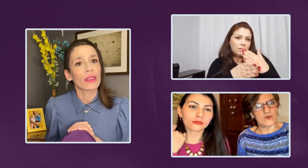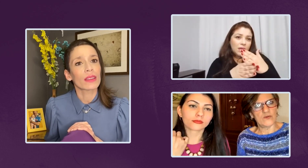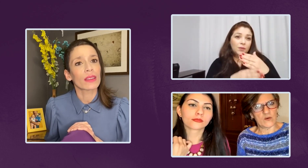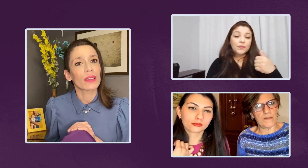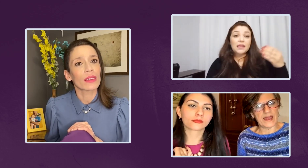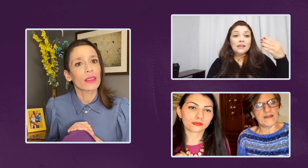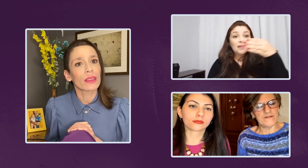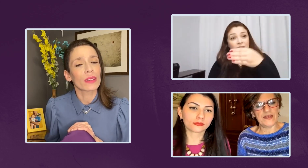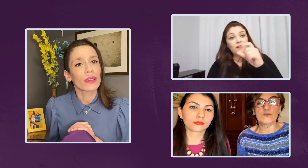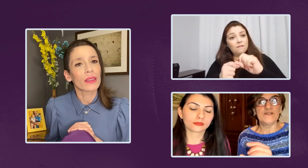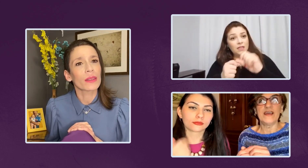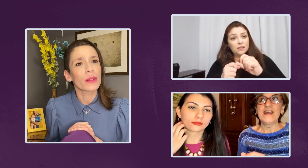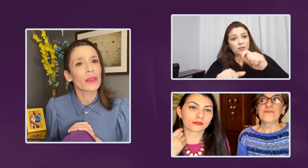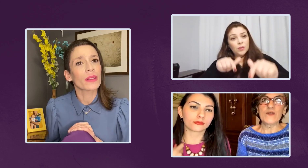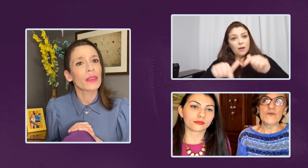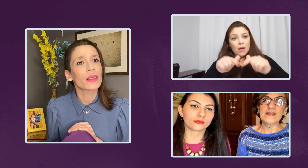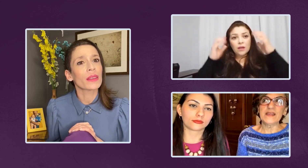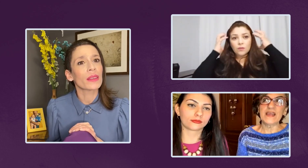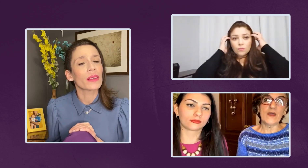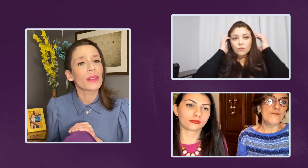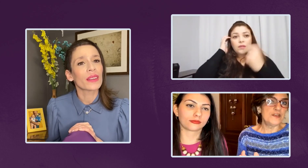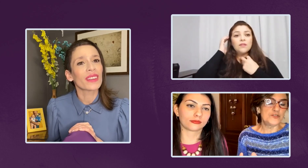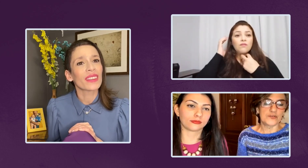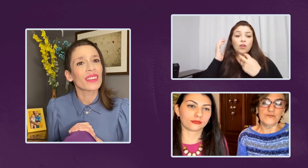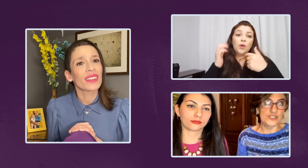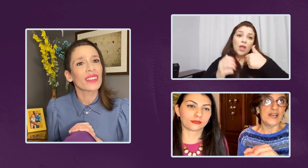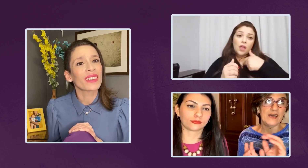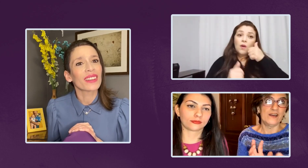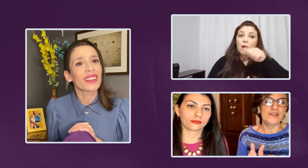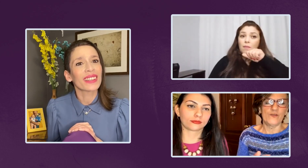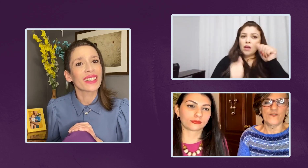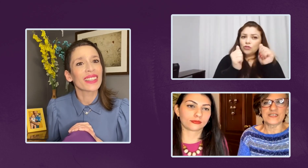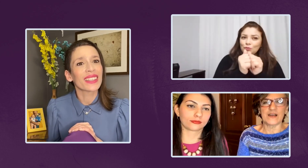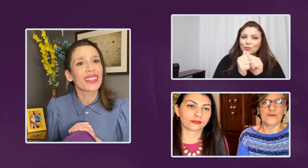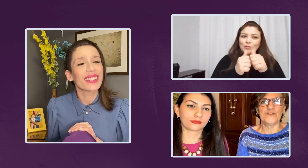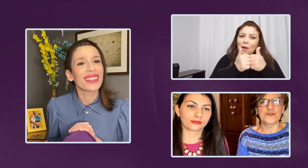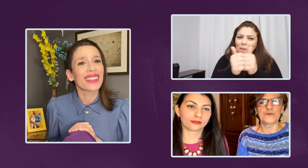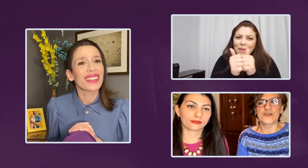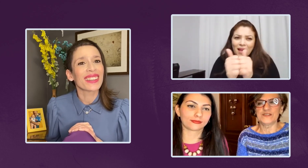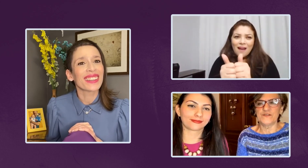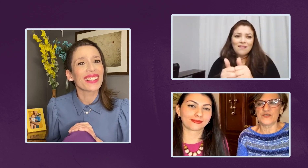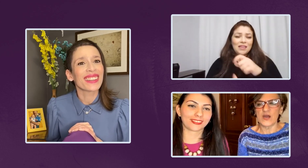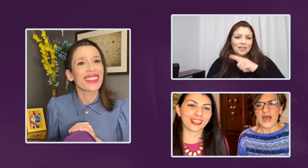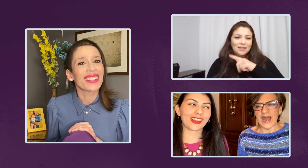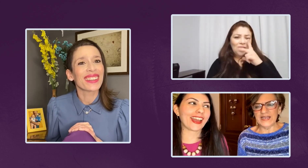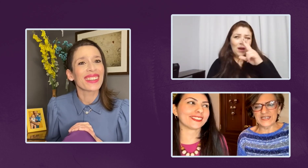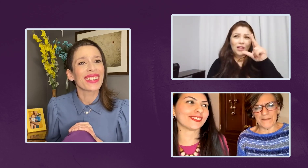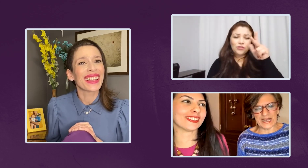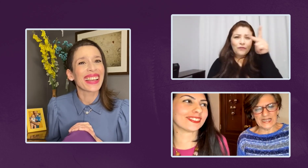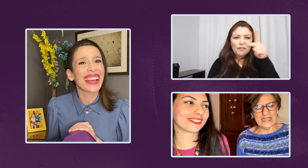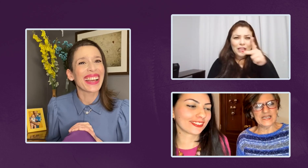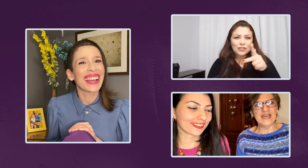vezes eu acompanhei e vi. Inclusive, tem até um vídeo que um dia ainda vou conversar com a Fono, ver se eu consigo esse vídeo. A